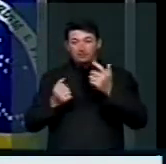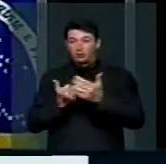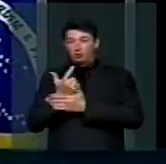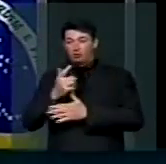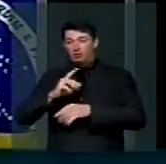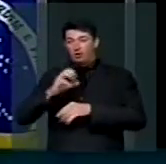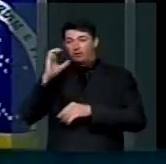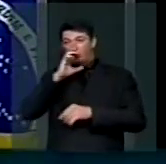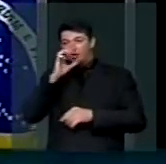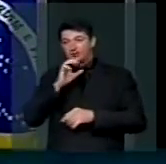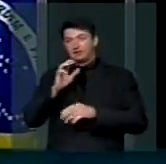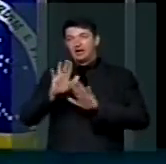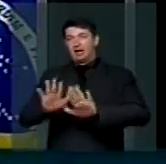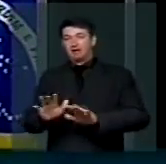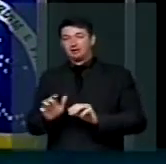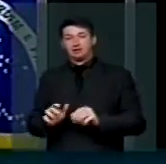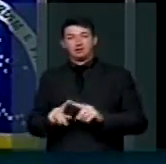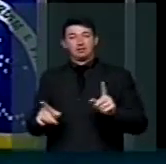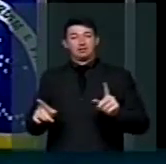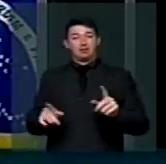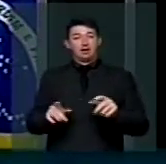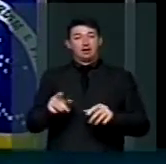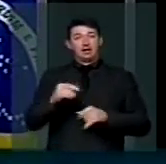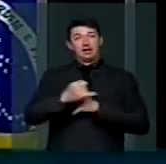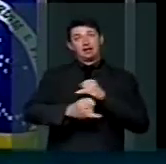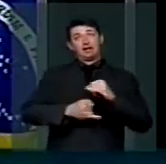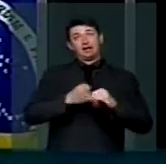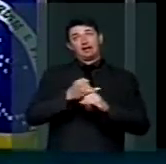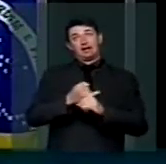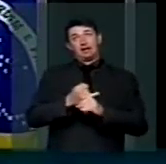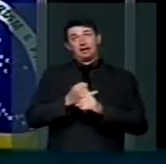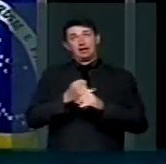uma velocidade X, mas determinado site,